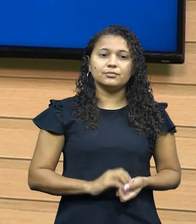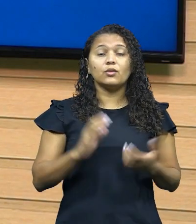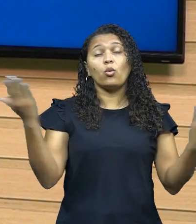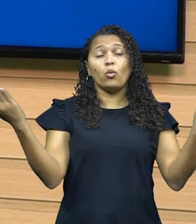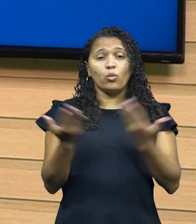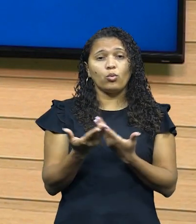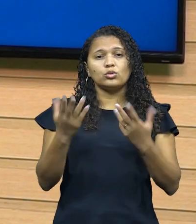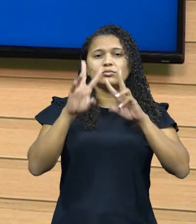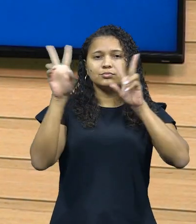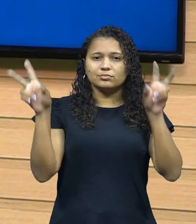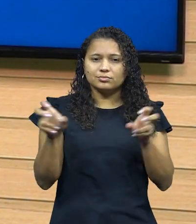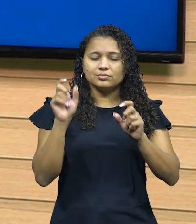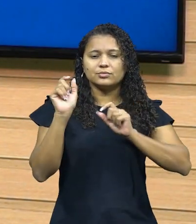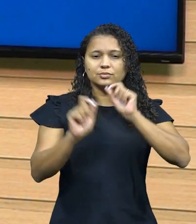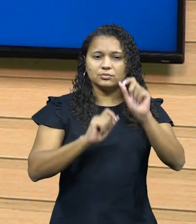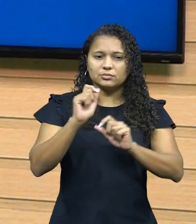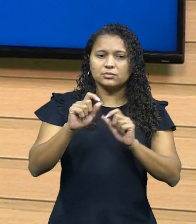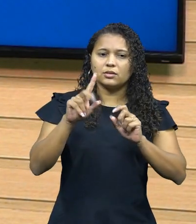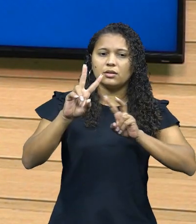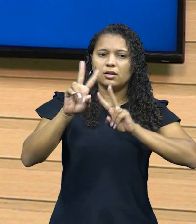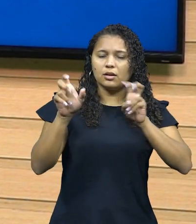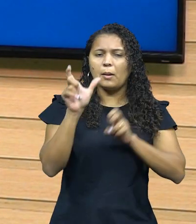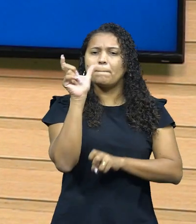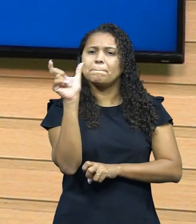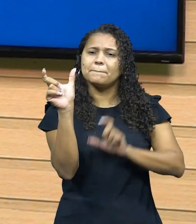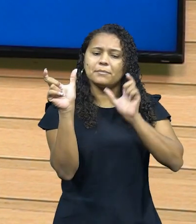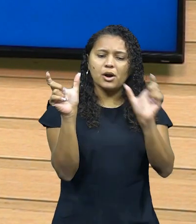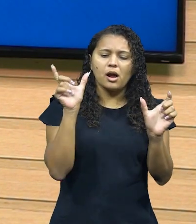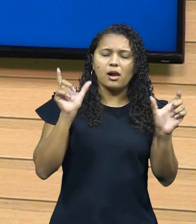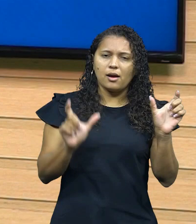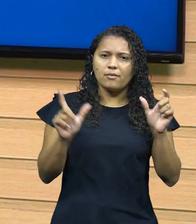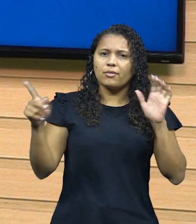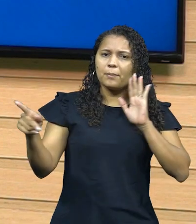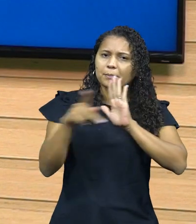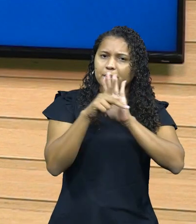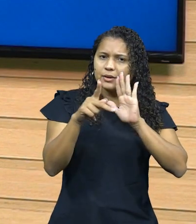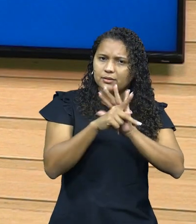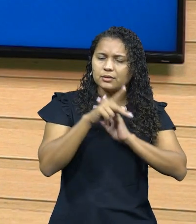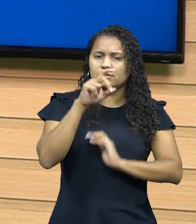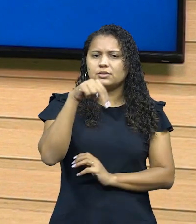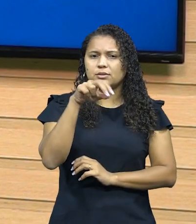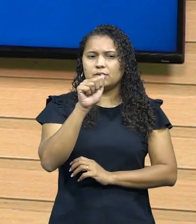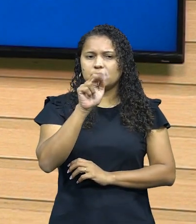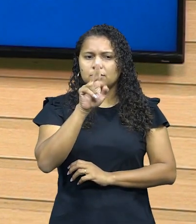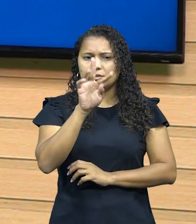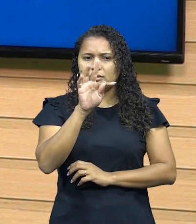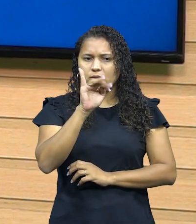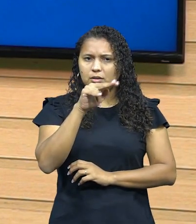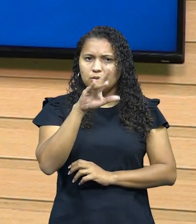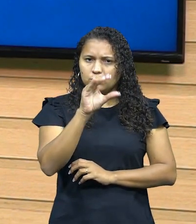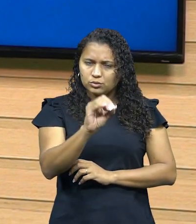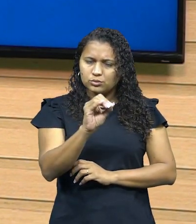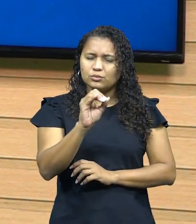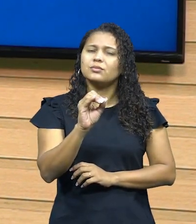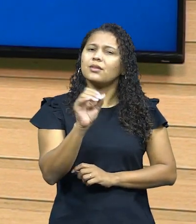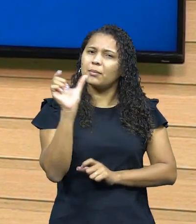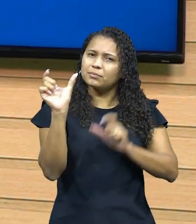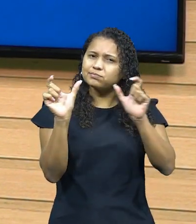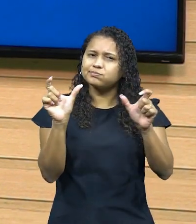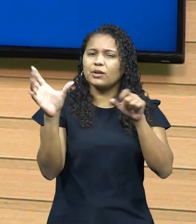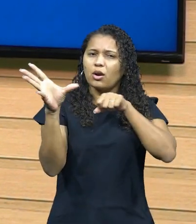conversando sobre os termos náuticos. Como em toda a área, existem palavras, existem